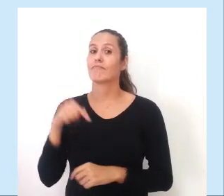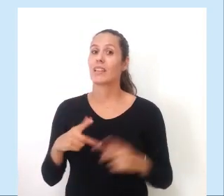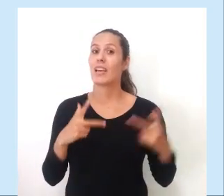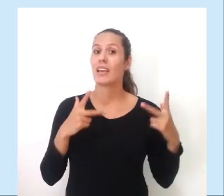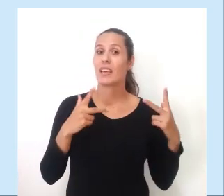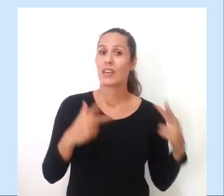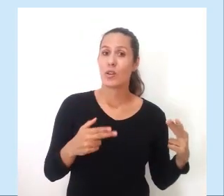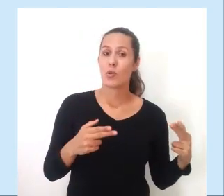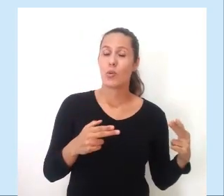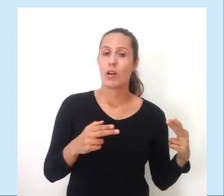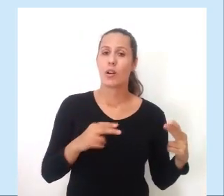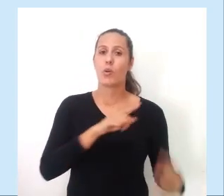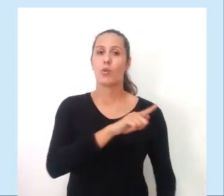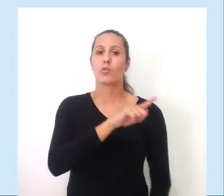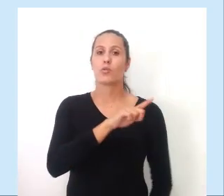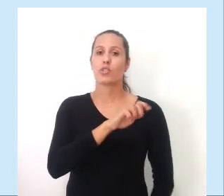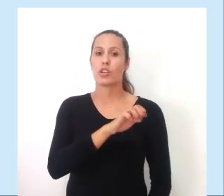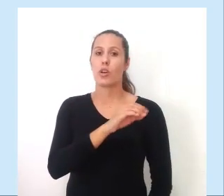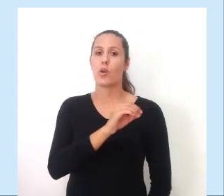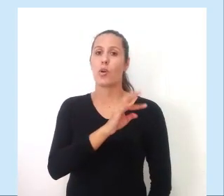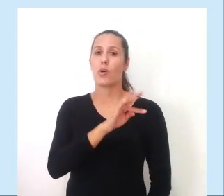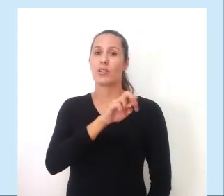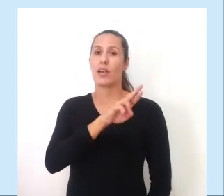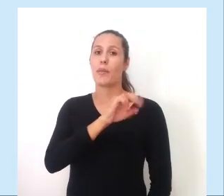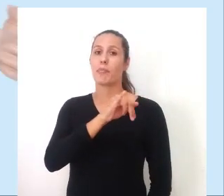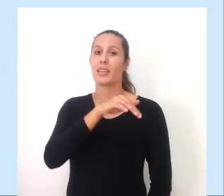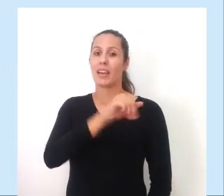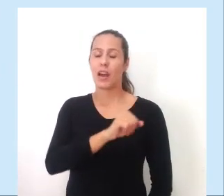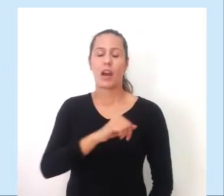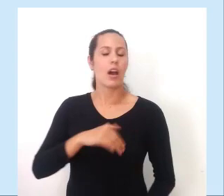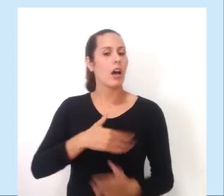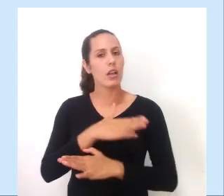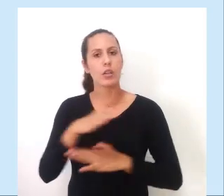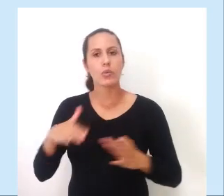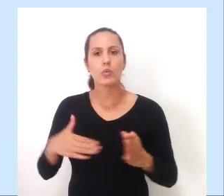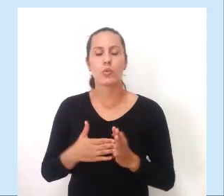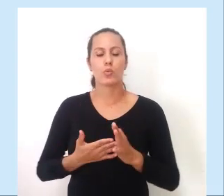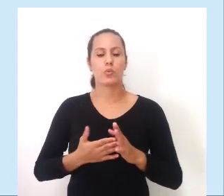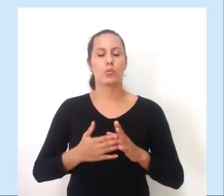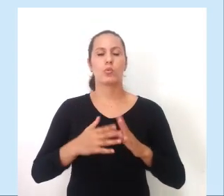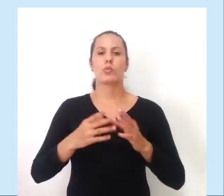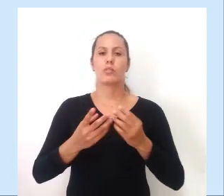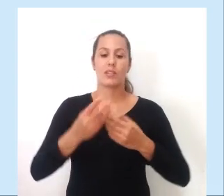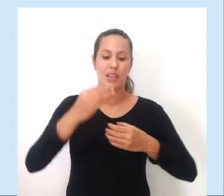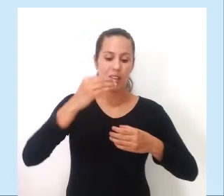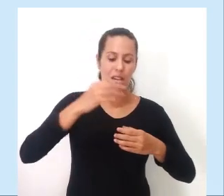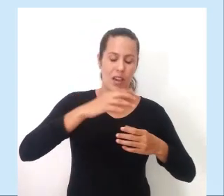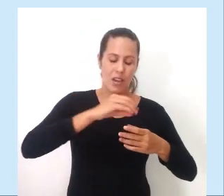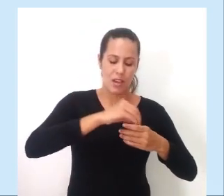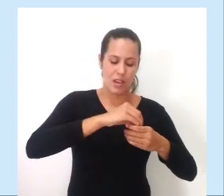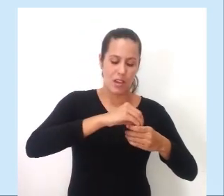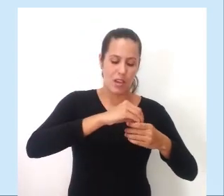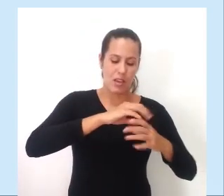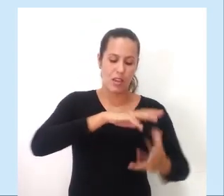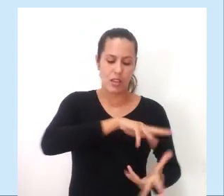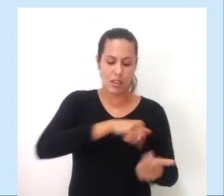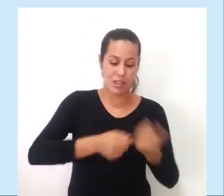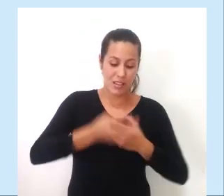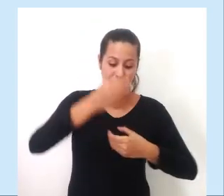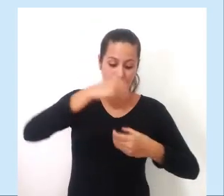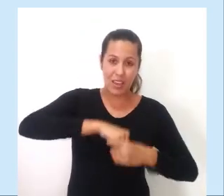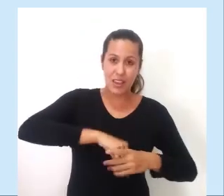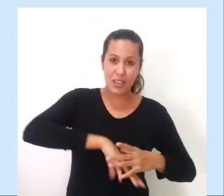só, renovável, geotérmica. Tudo que vem da Terra, tudo que vem de camadas inferiores